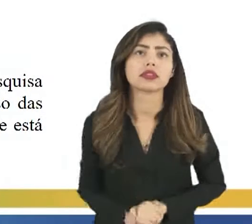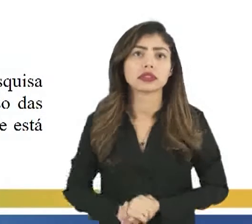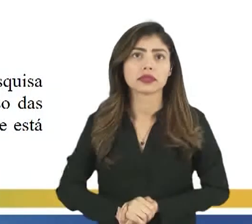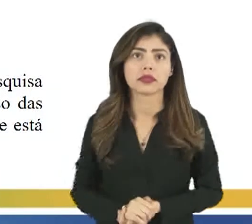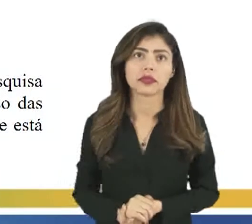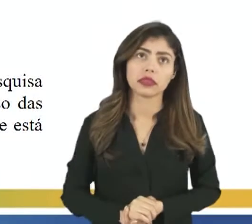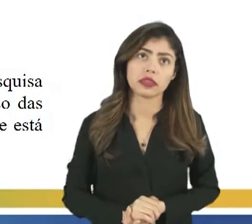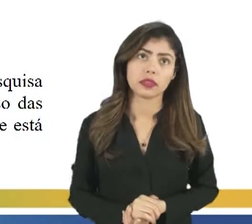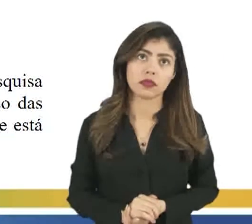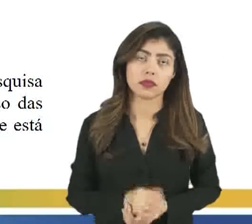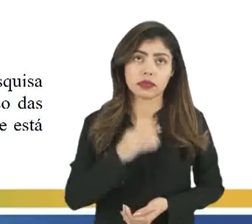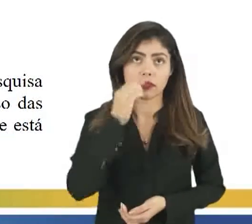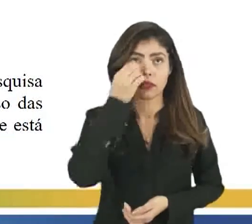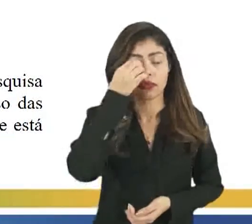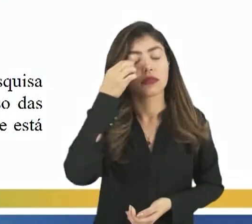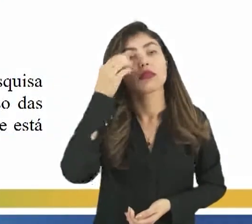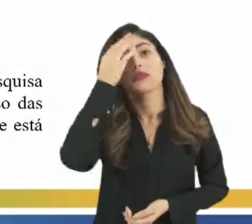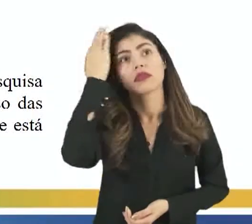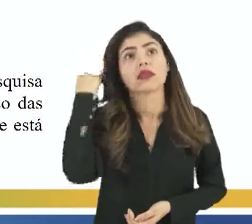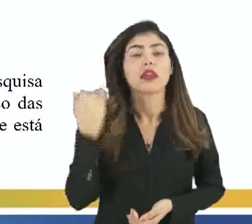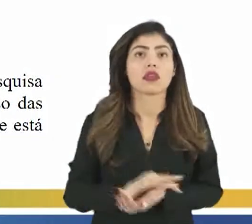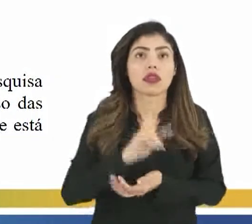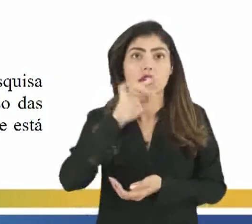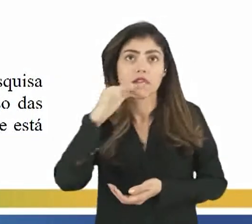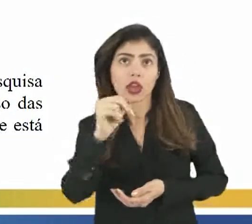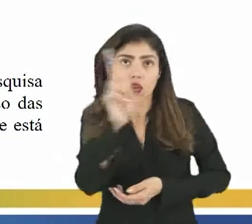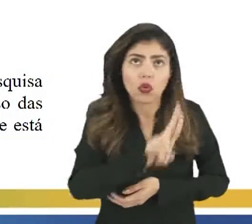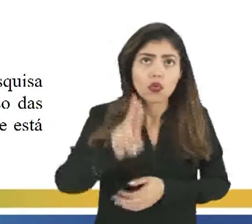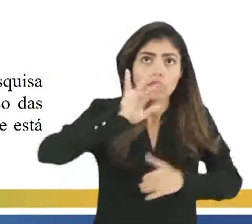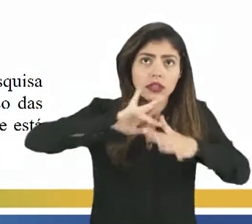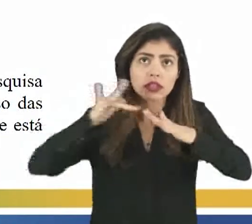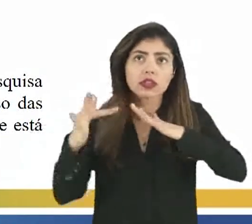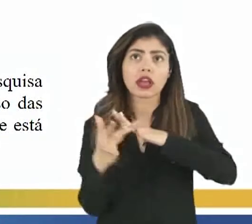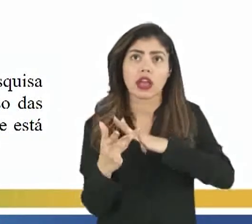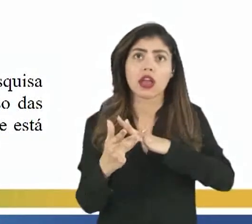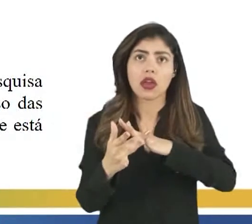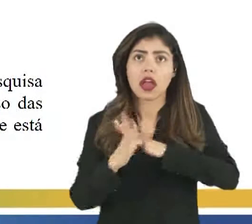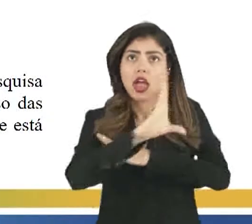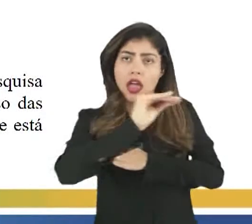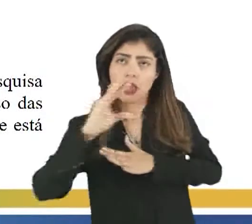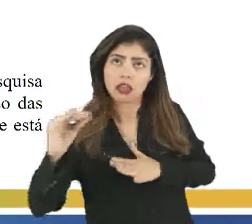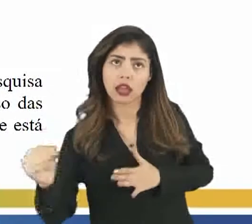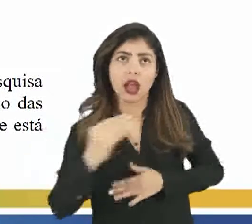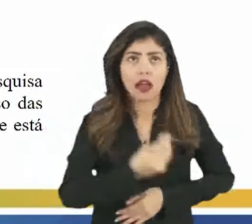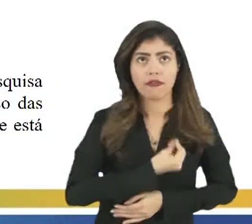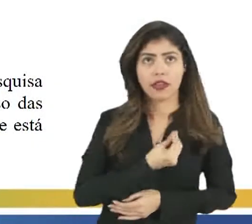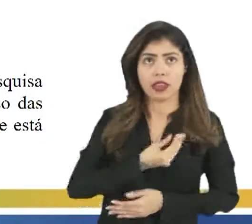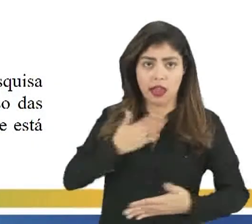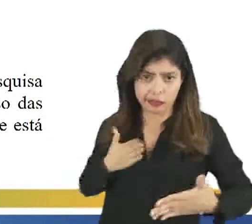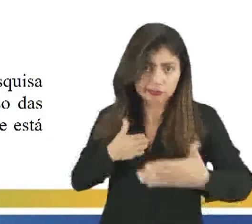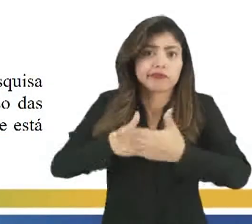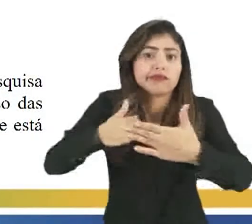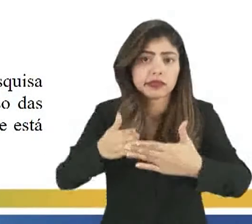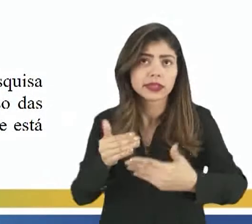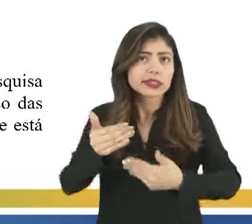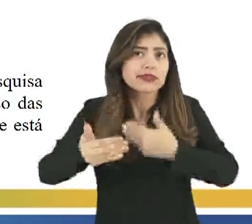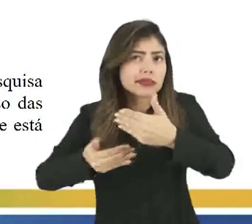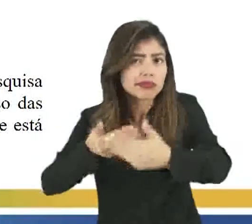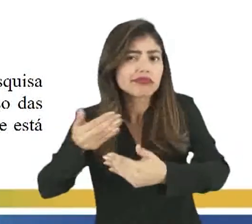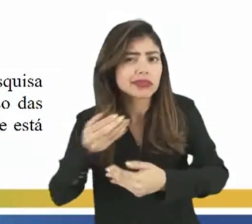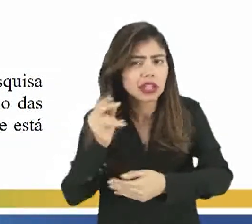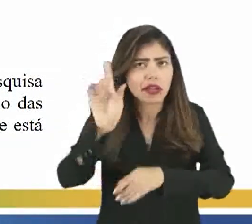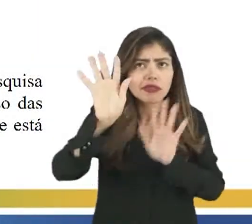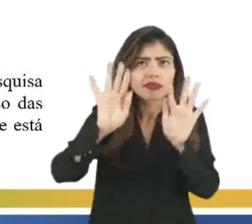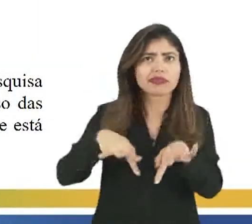uma reportagem. Aí está aí o texto. Os efeitos de uso das redes sociais na satisfação de adolescentes com a vida são